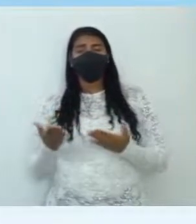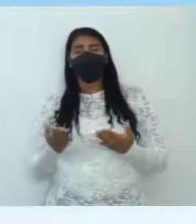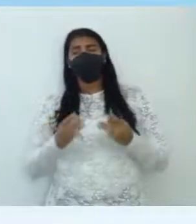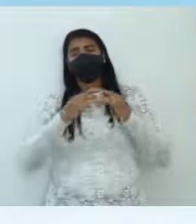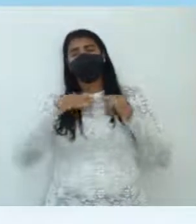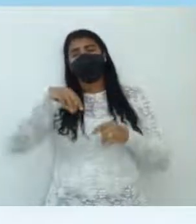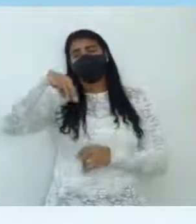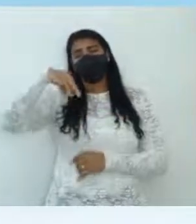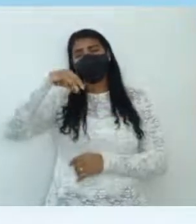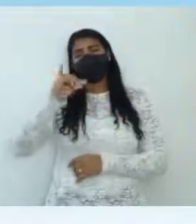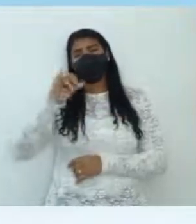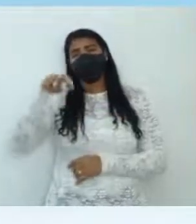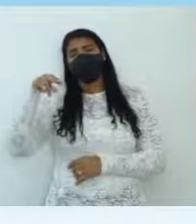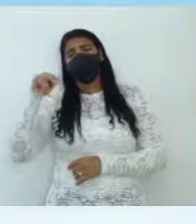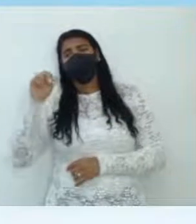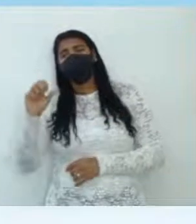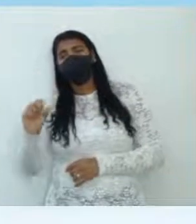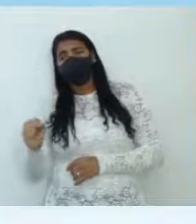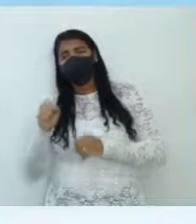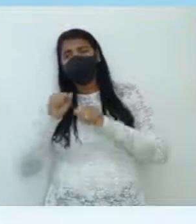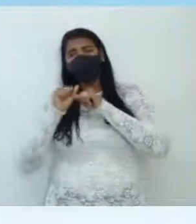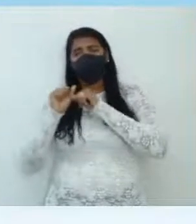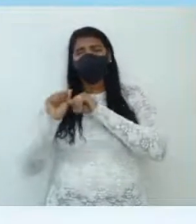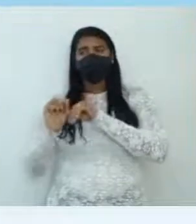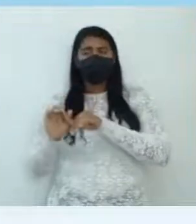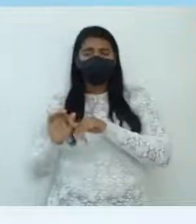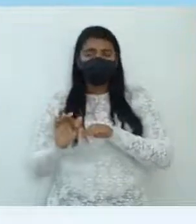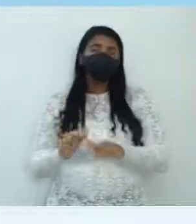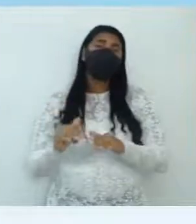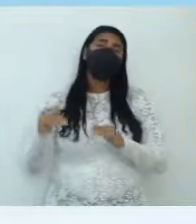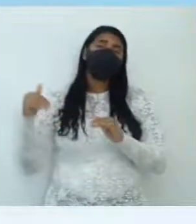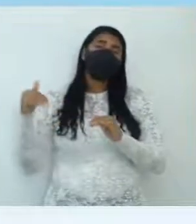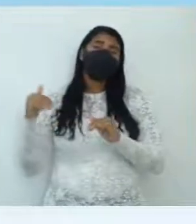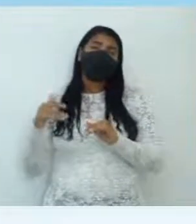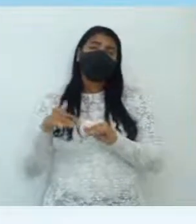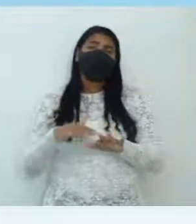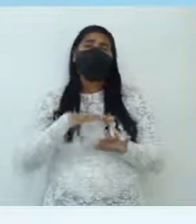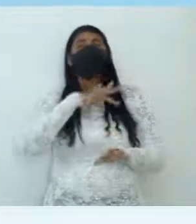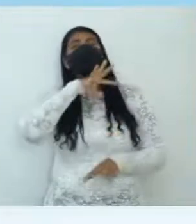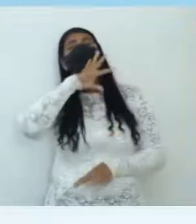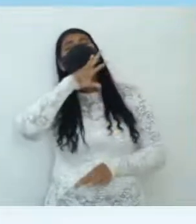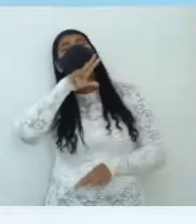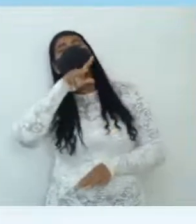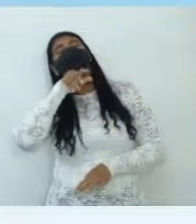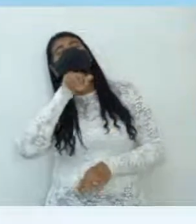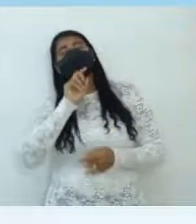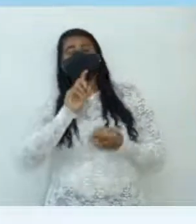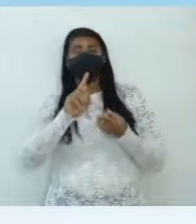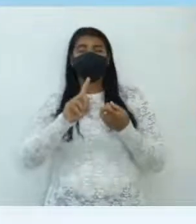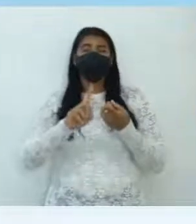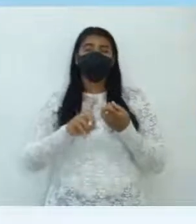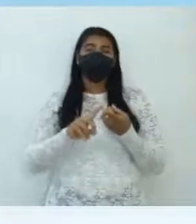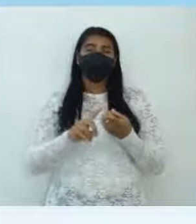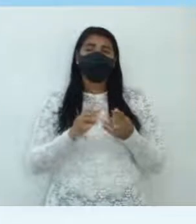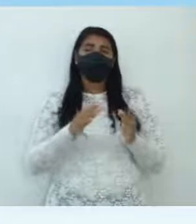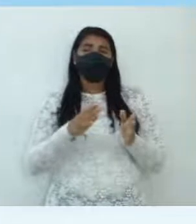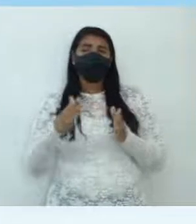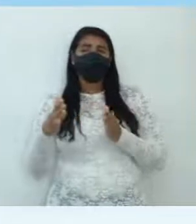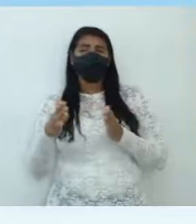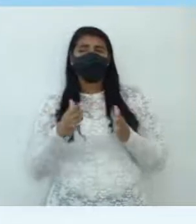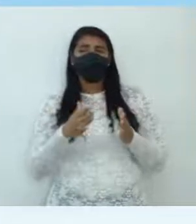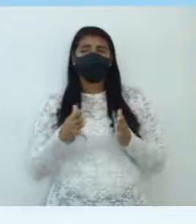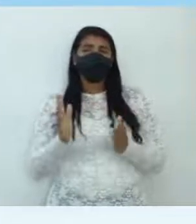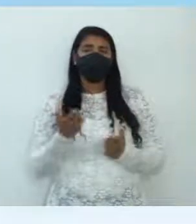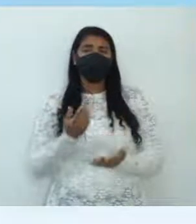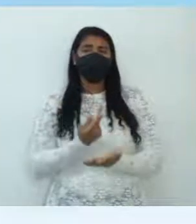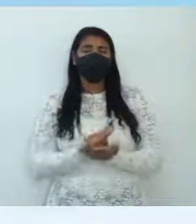minas. E aí, a evasão forçada de animais silvestres previamente